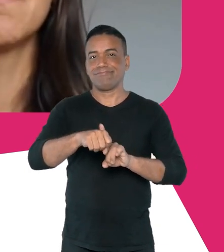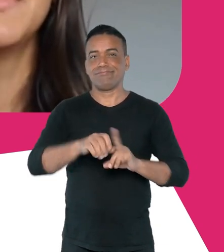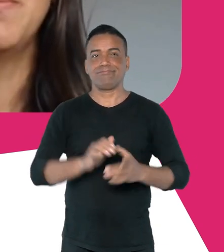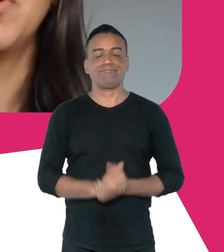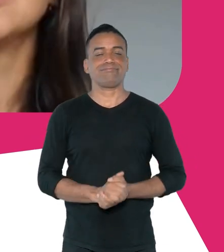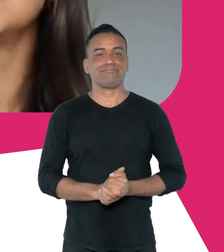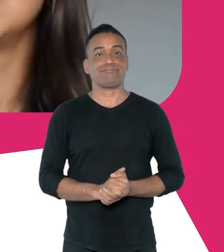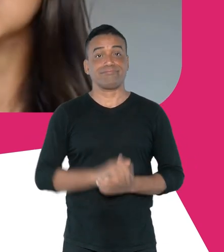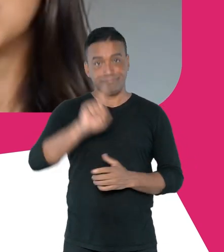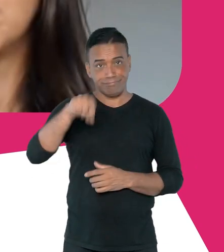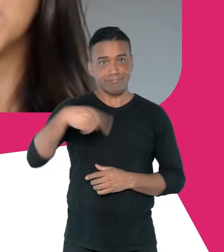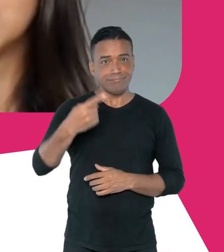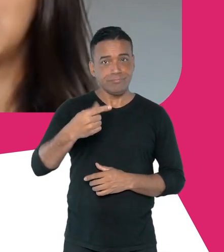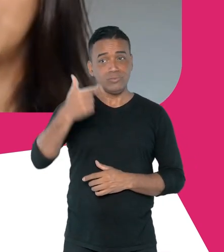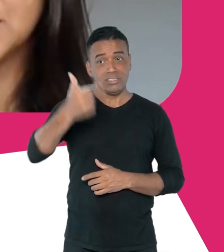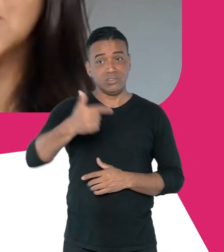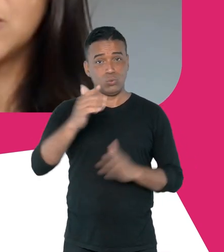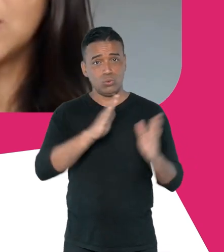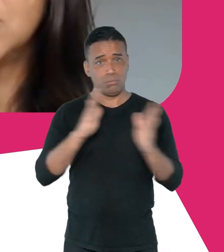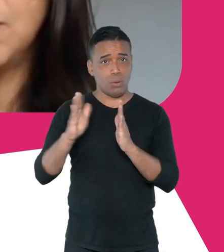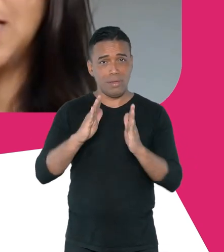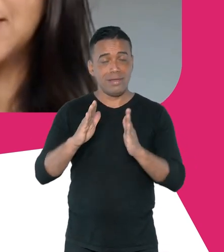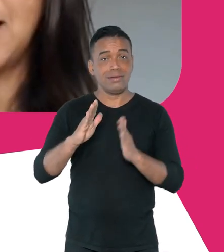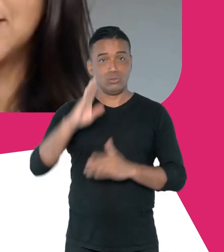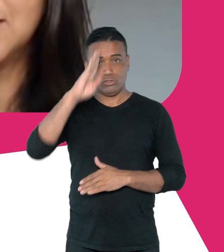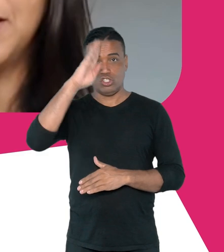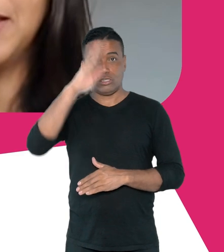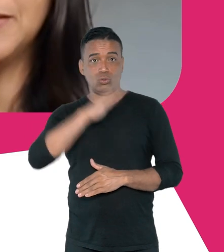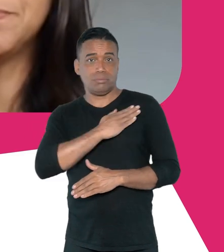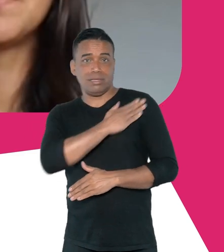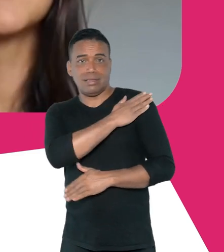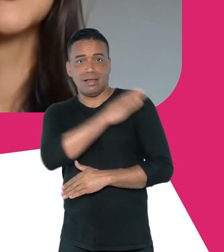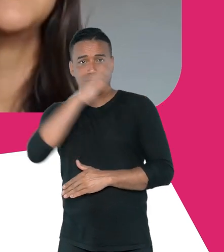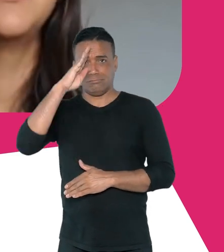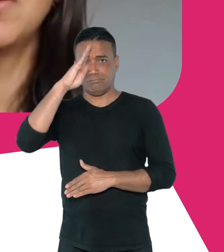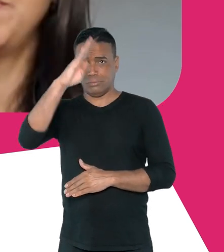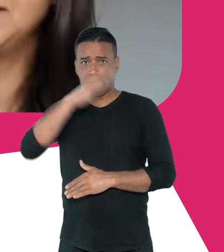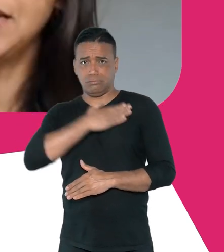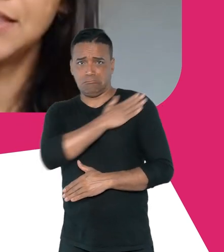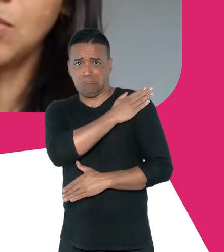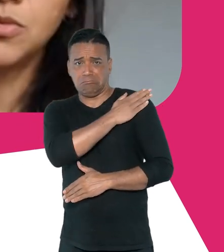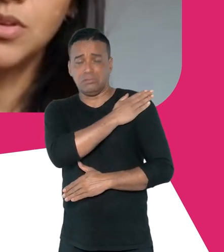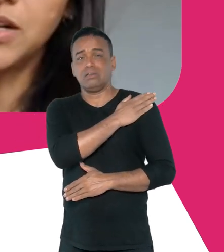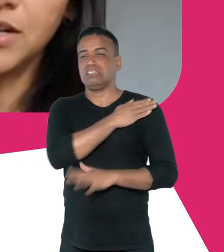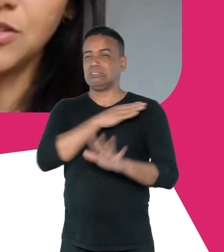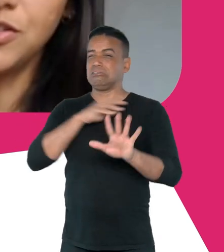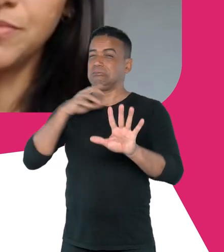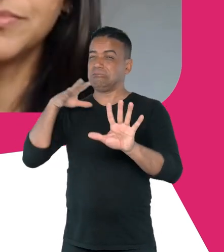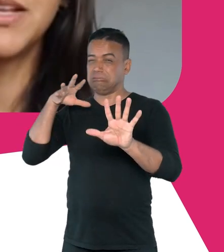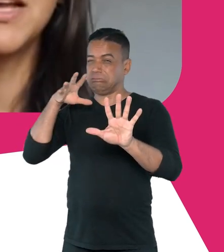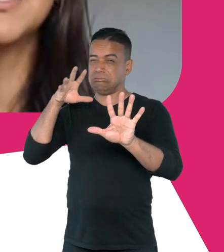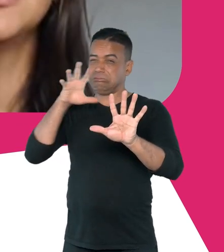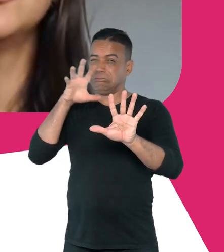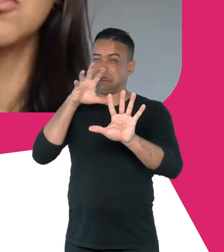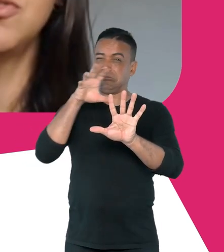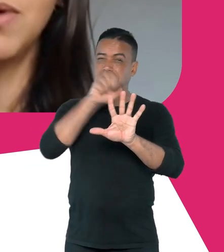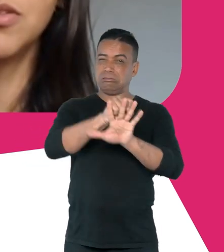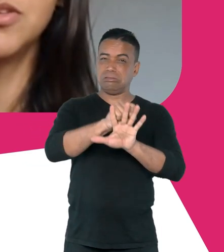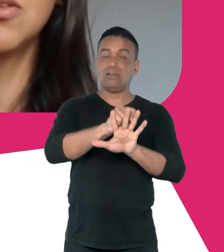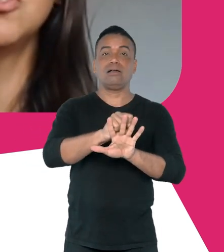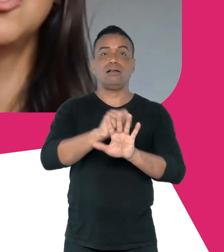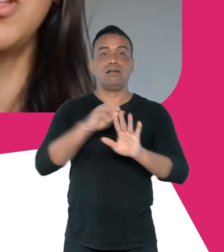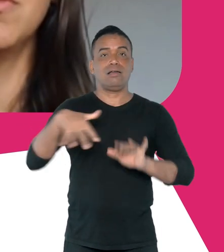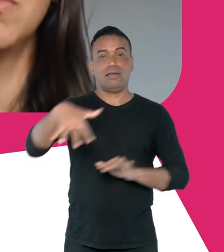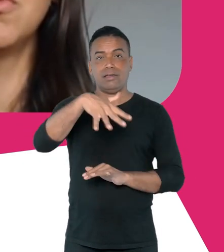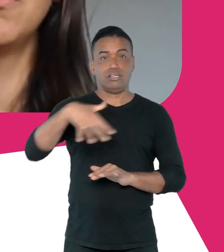E depois, no segundo momento, na época da ditadura militar também, teve uma perseguição muito grande, né, na região de